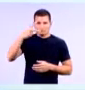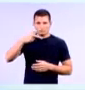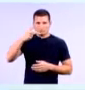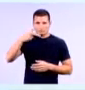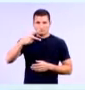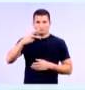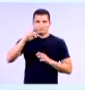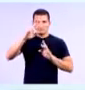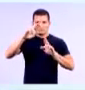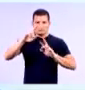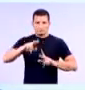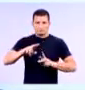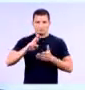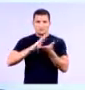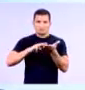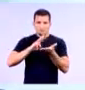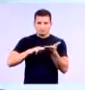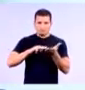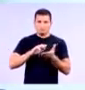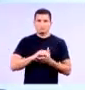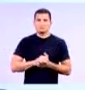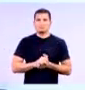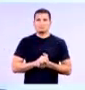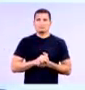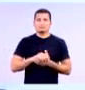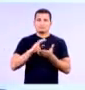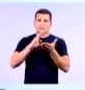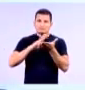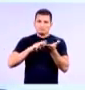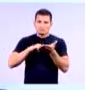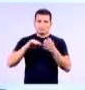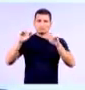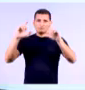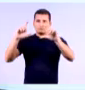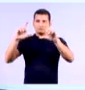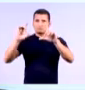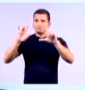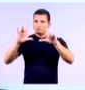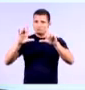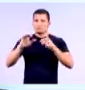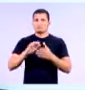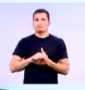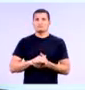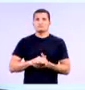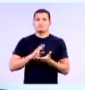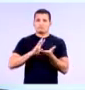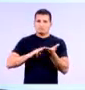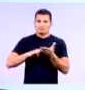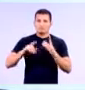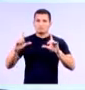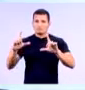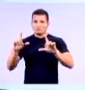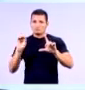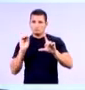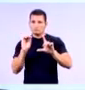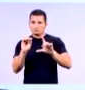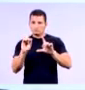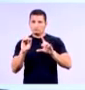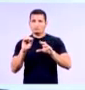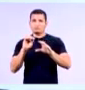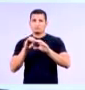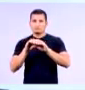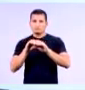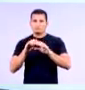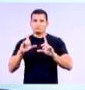métodos. Métodos sem parâmetros, apenas abre e fecha parênteses, e métodos com parâmetros, onde lá dentro eu